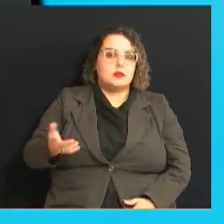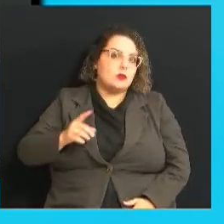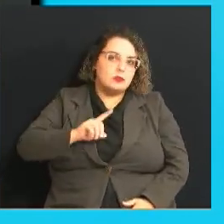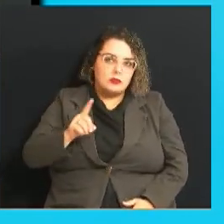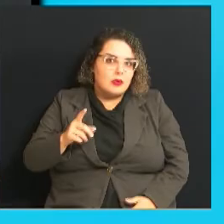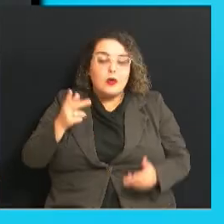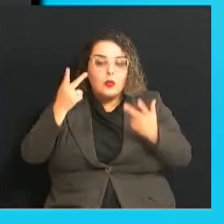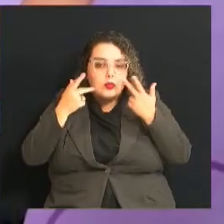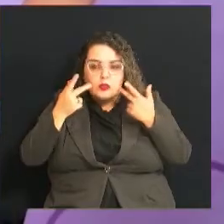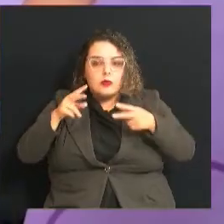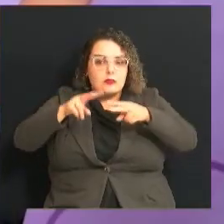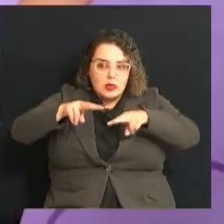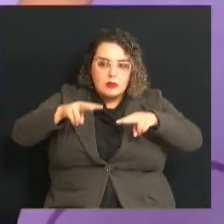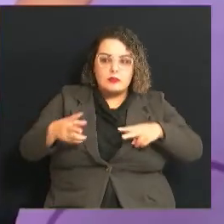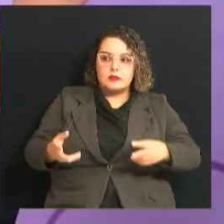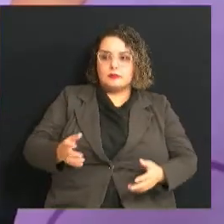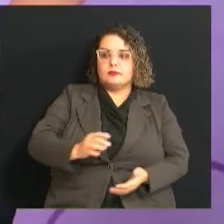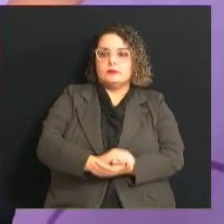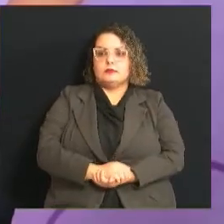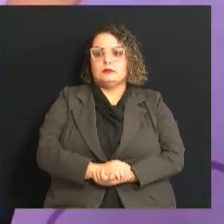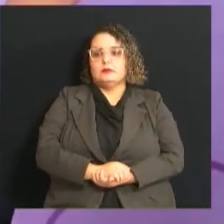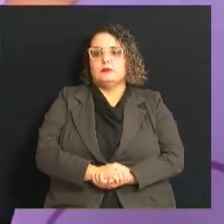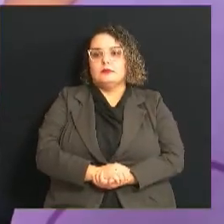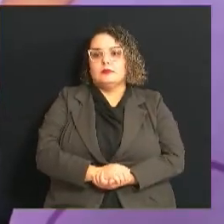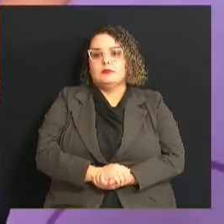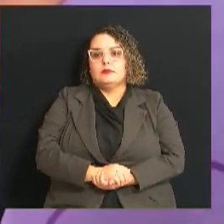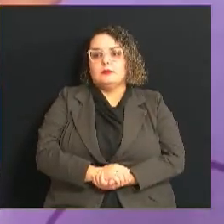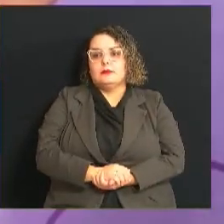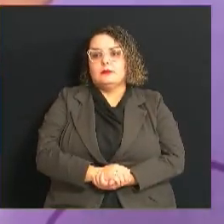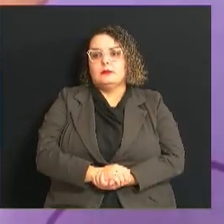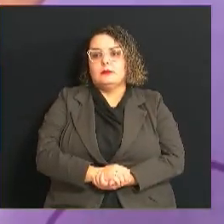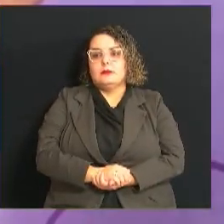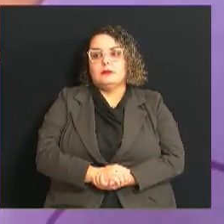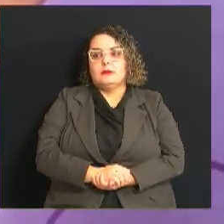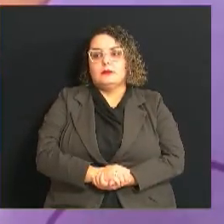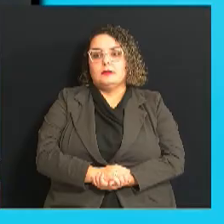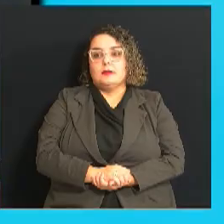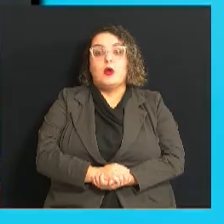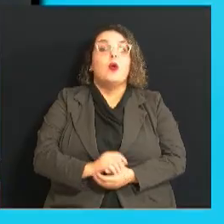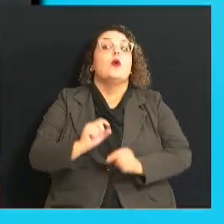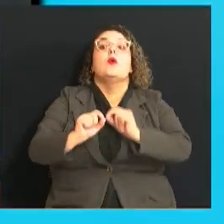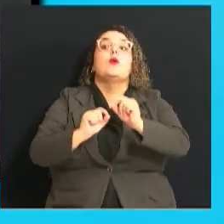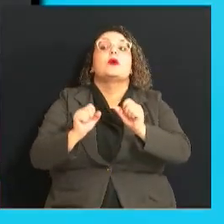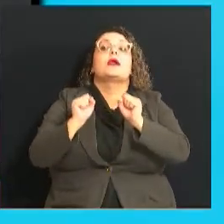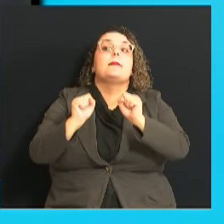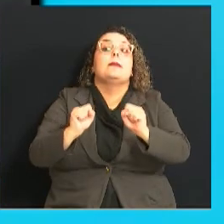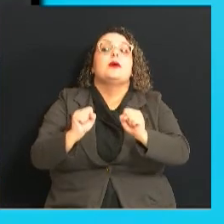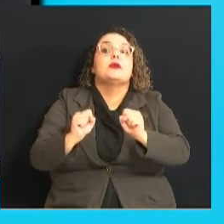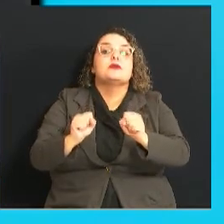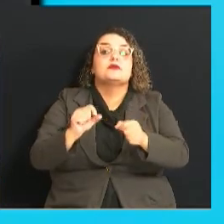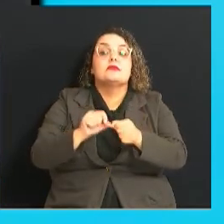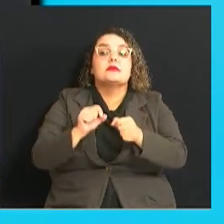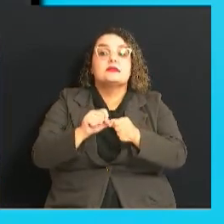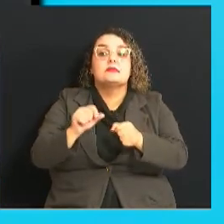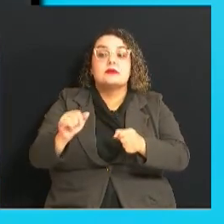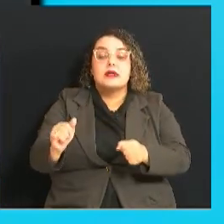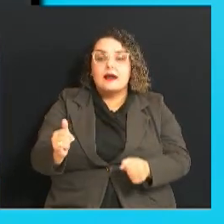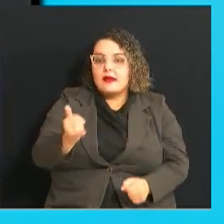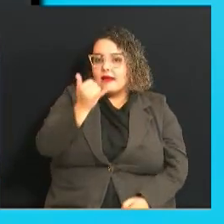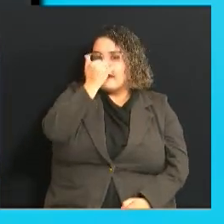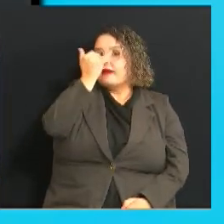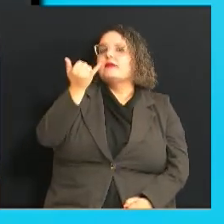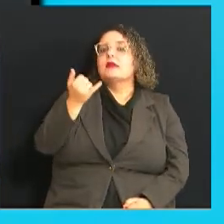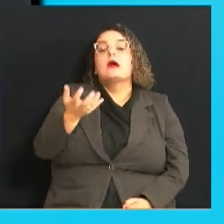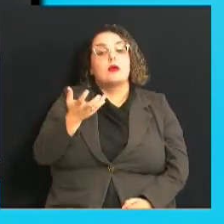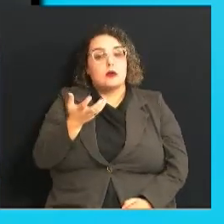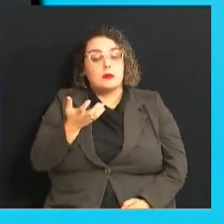ver. Para evitar, né? A tua segunda pergunta, o que eu posso fazer para evitar? Isso é o que a gente quer, né? Mas